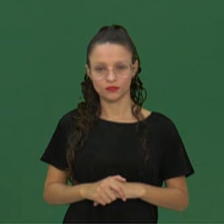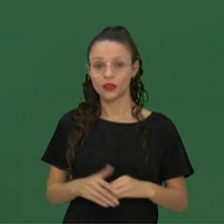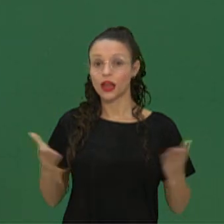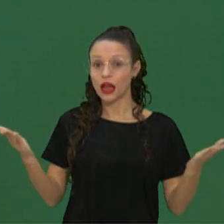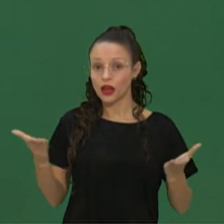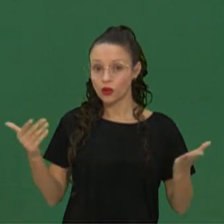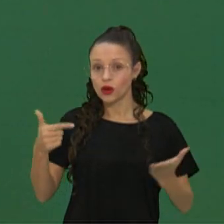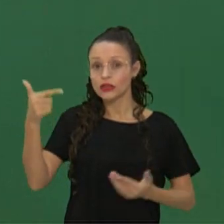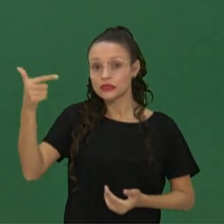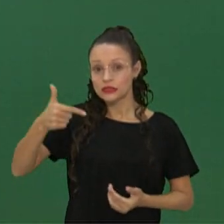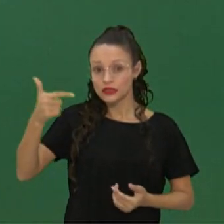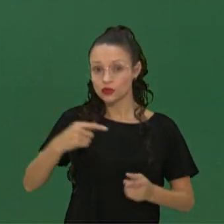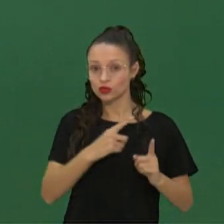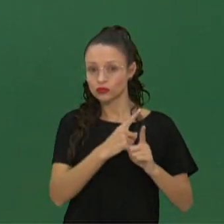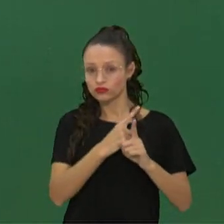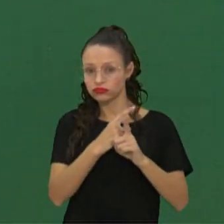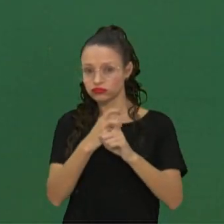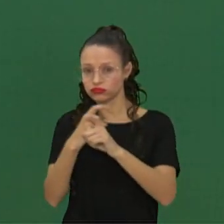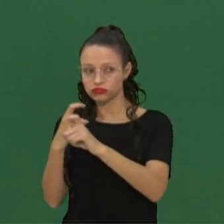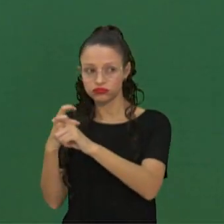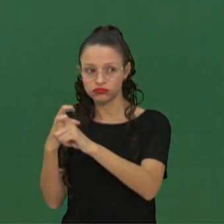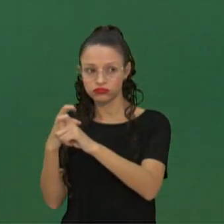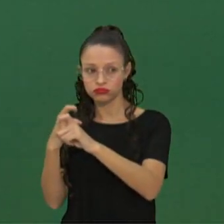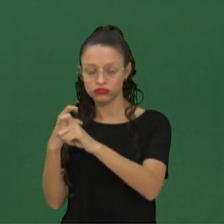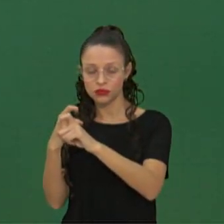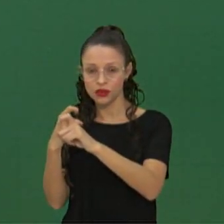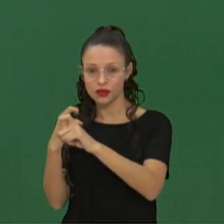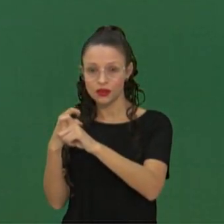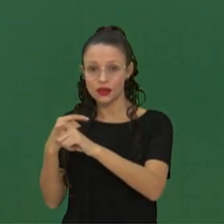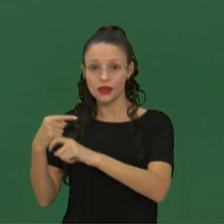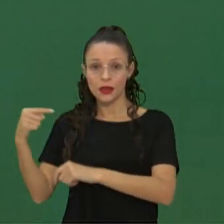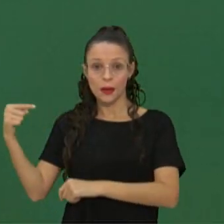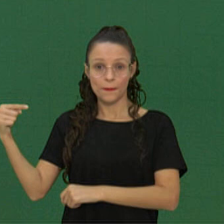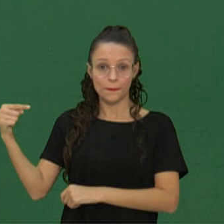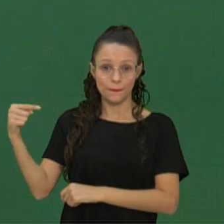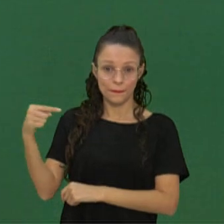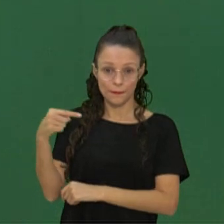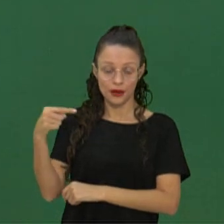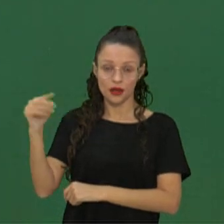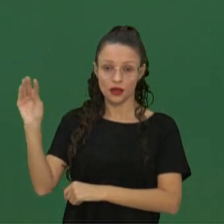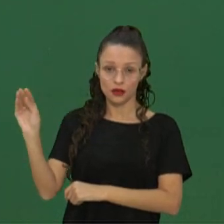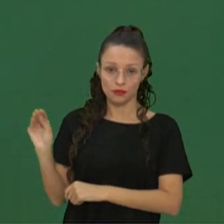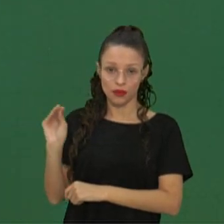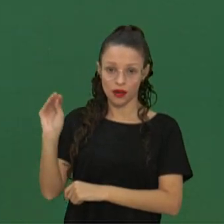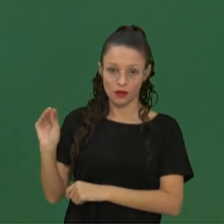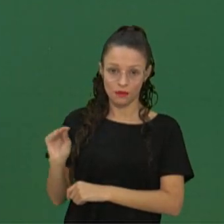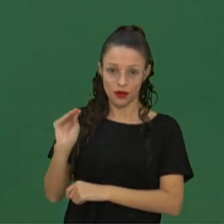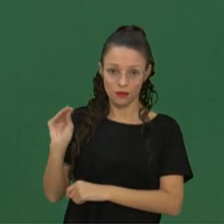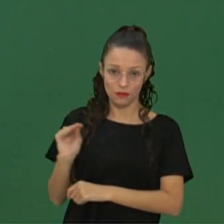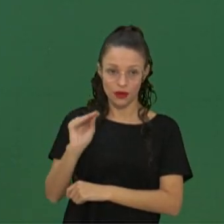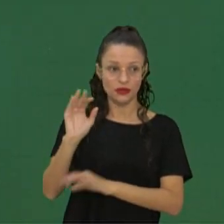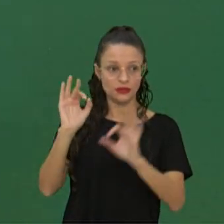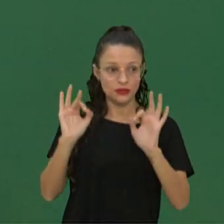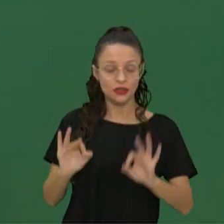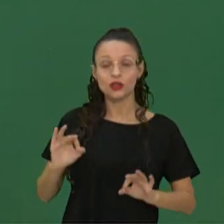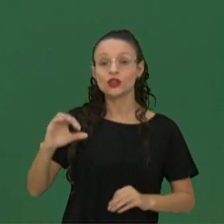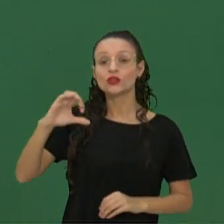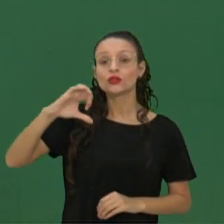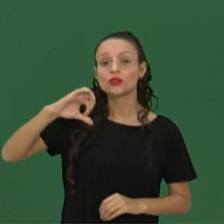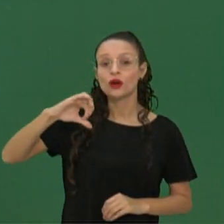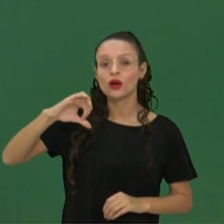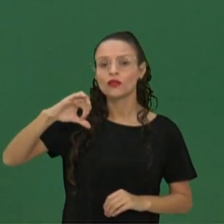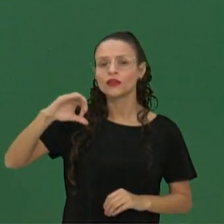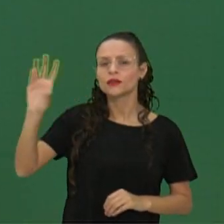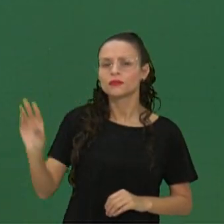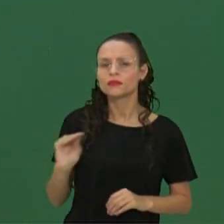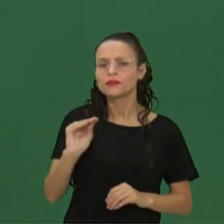Agora, o segundo polinômio, eu vou olhando ele da direita para a esquerda e colocando os termos nos lugares corretos. O 9, ele vai